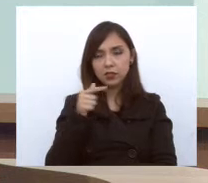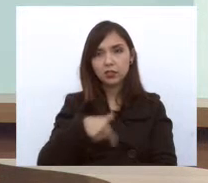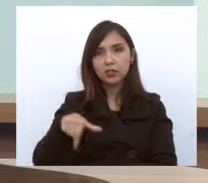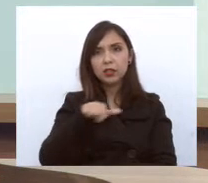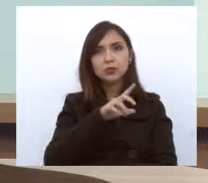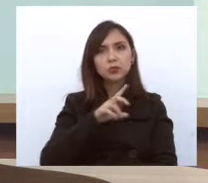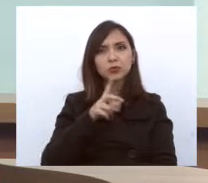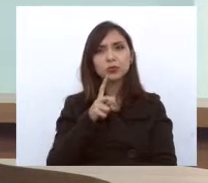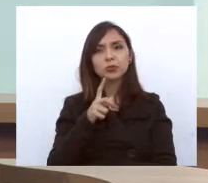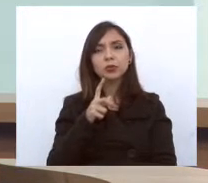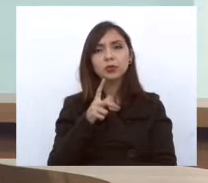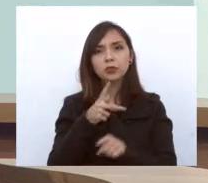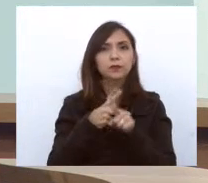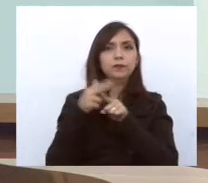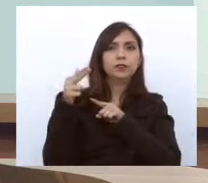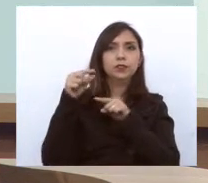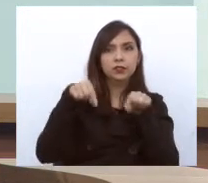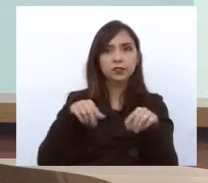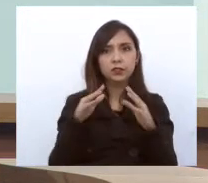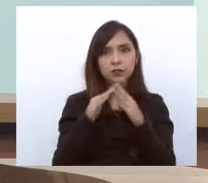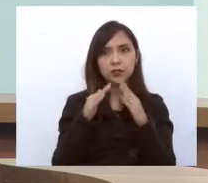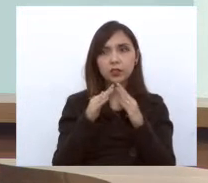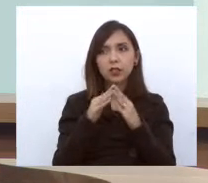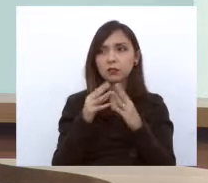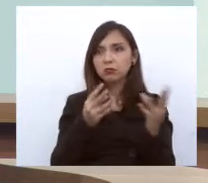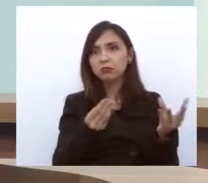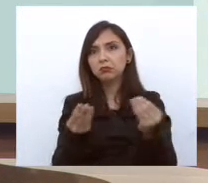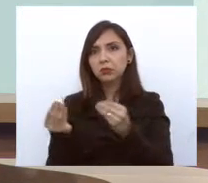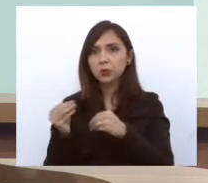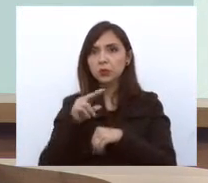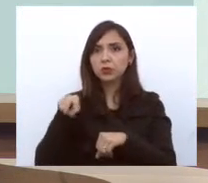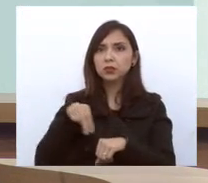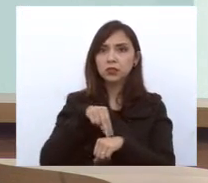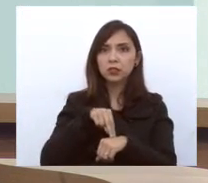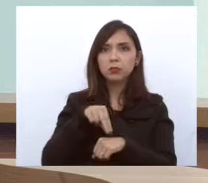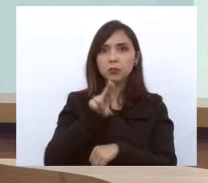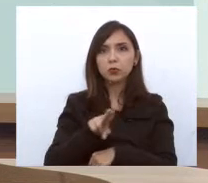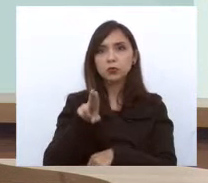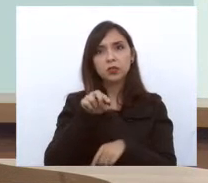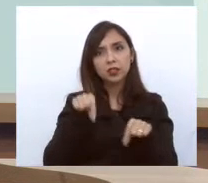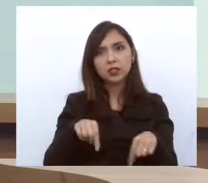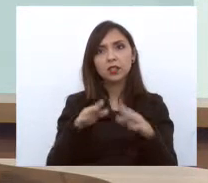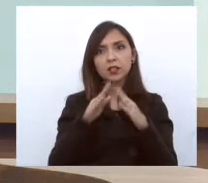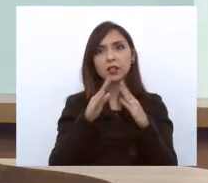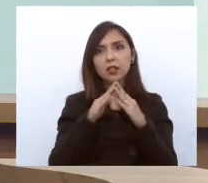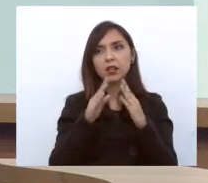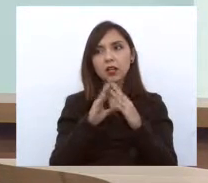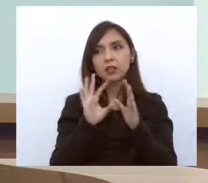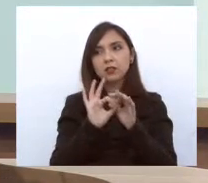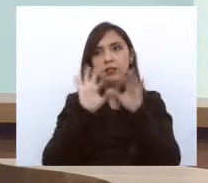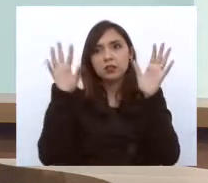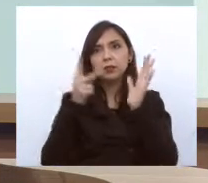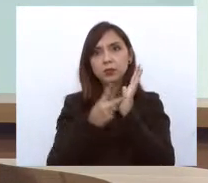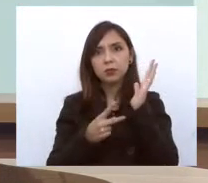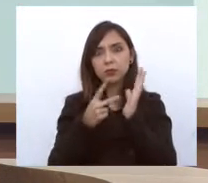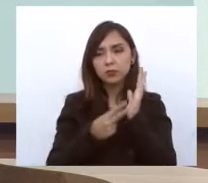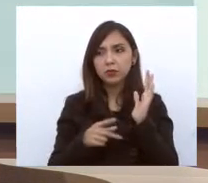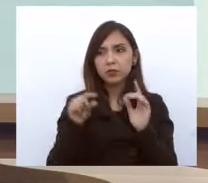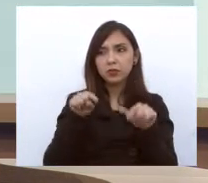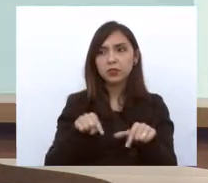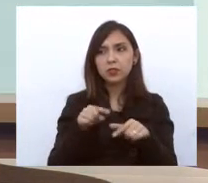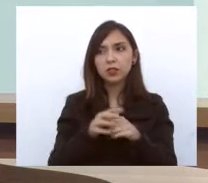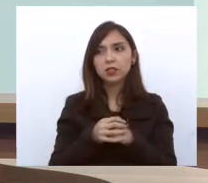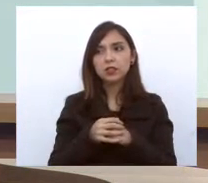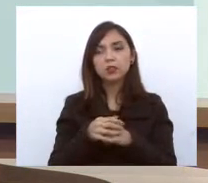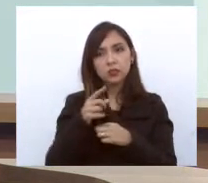pela nossa casa. Muitos usaram a tribuna aqui e falaram assim que a nossa casa tinha que deliberar projeto, como que estava,